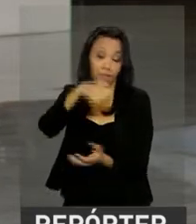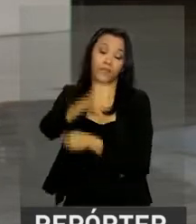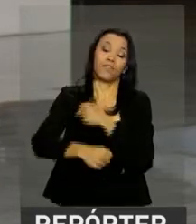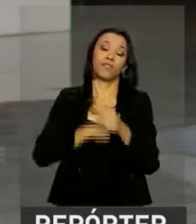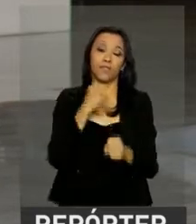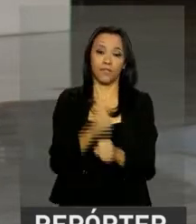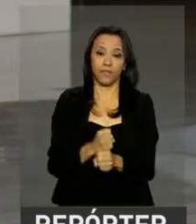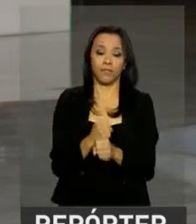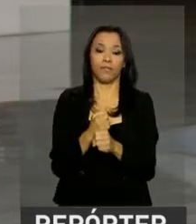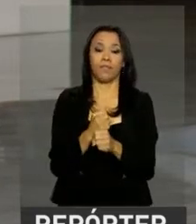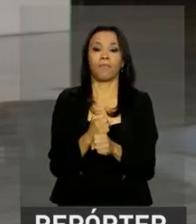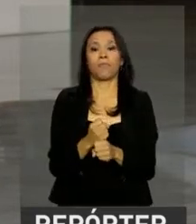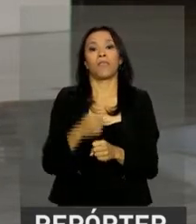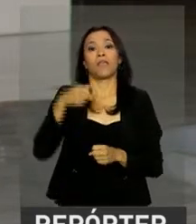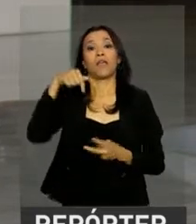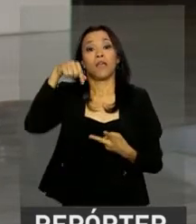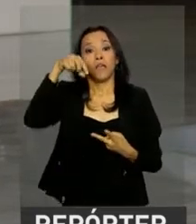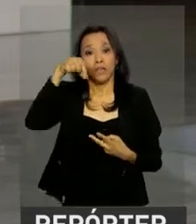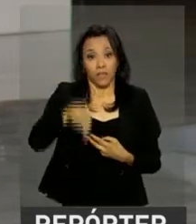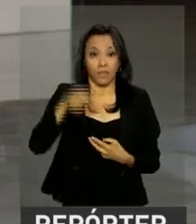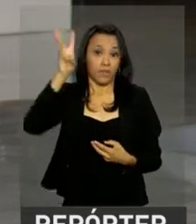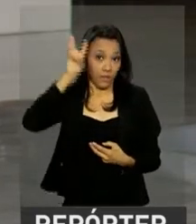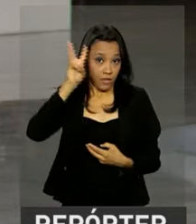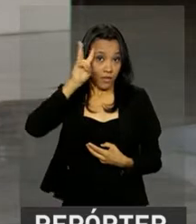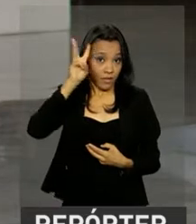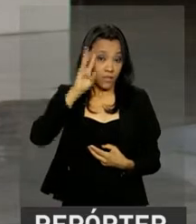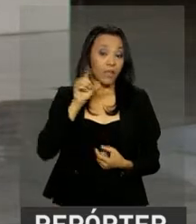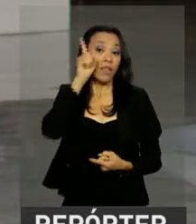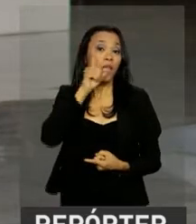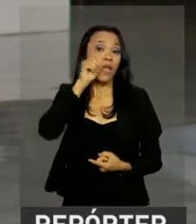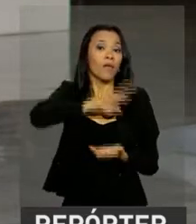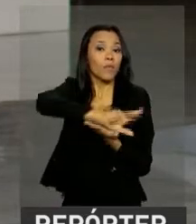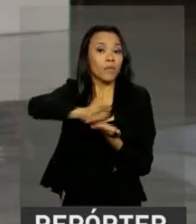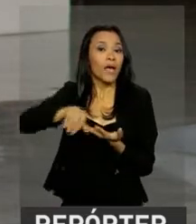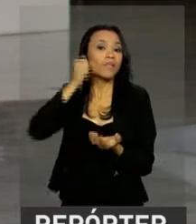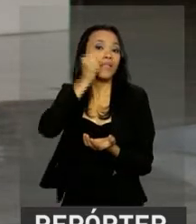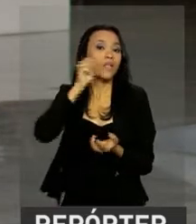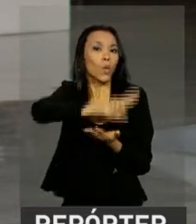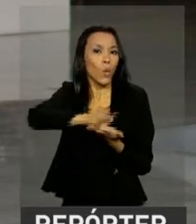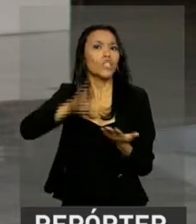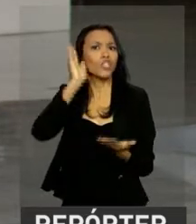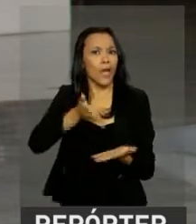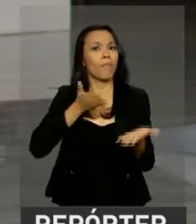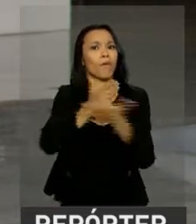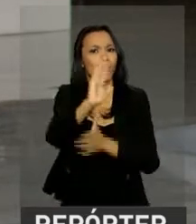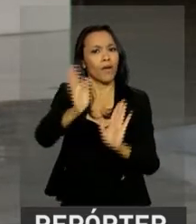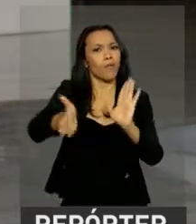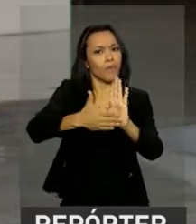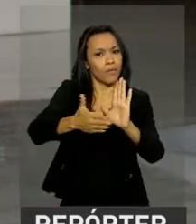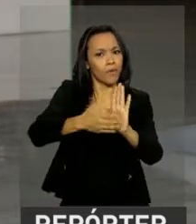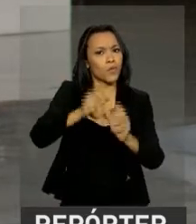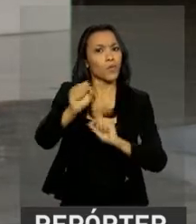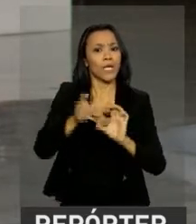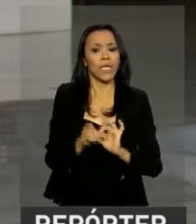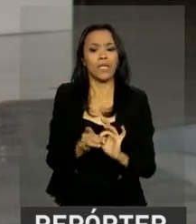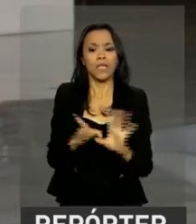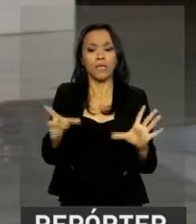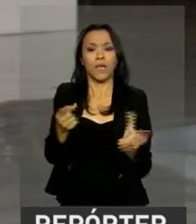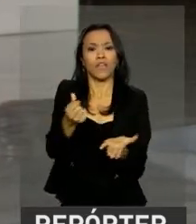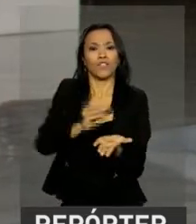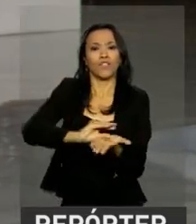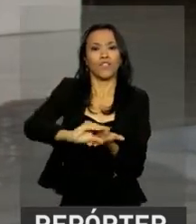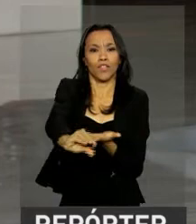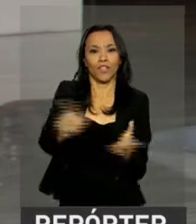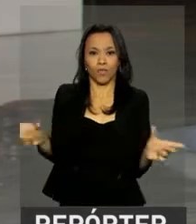ano e nesta terça feira deputados e senadores aprovaram a liberação de recursos para o ministério da